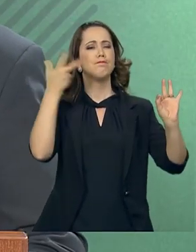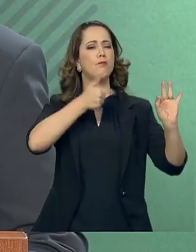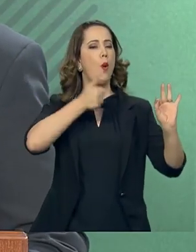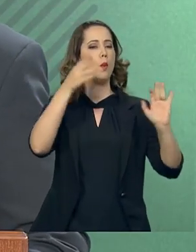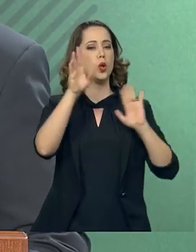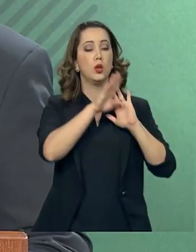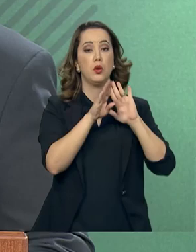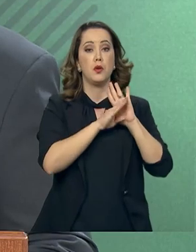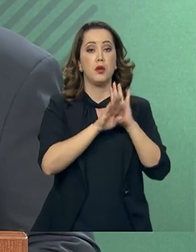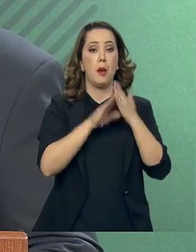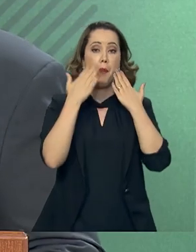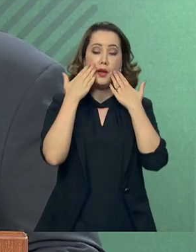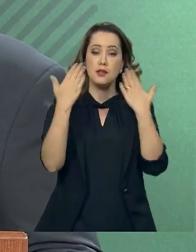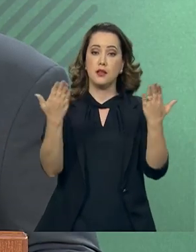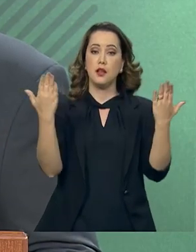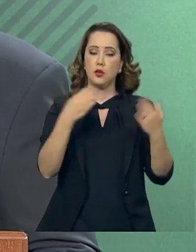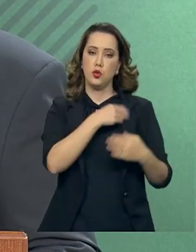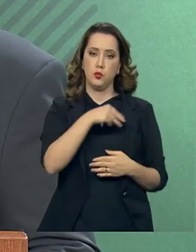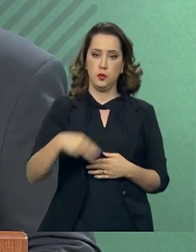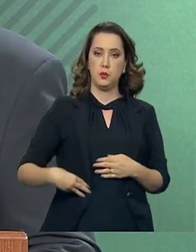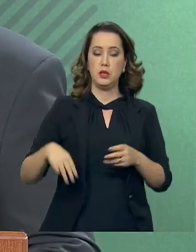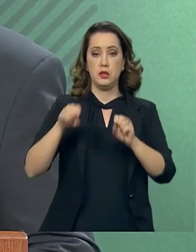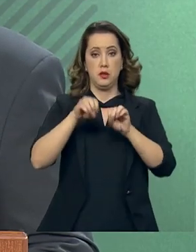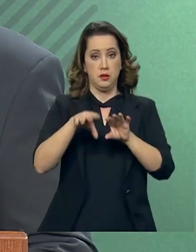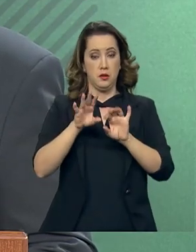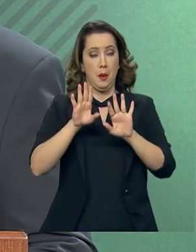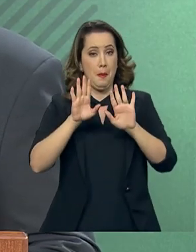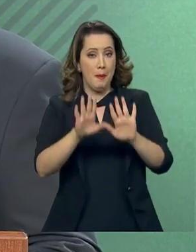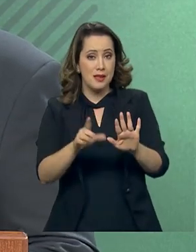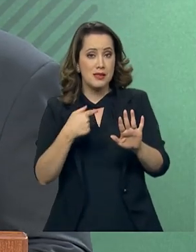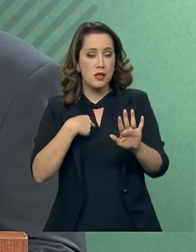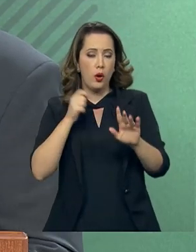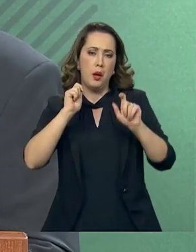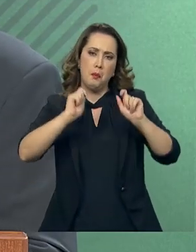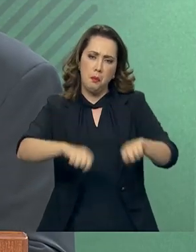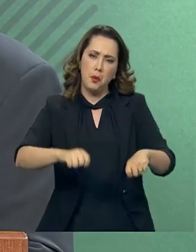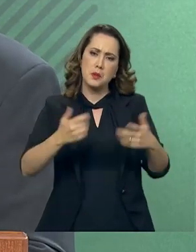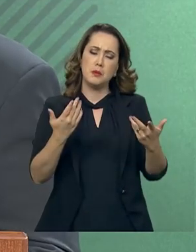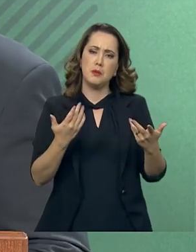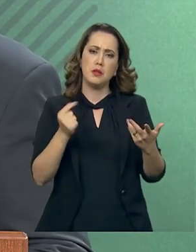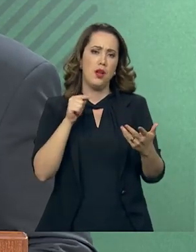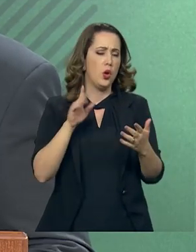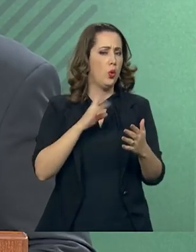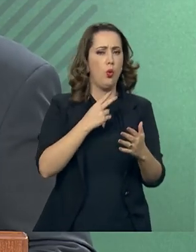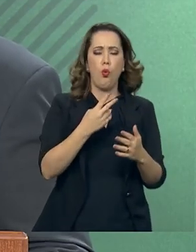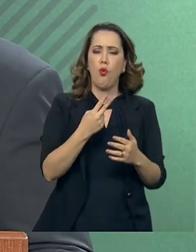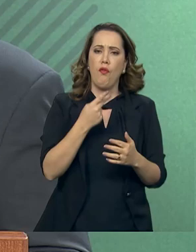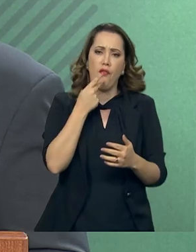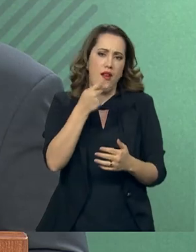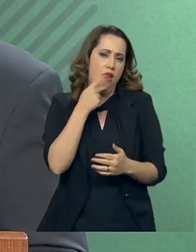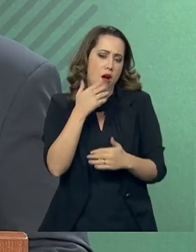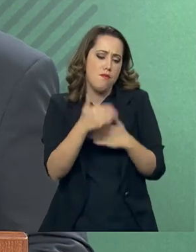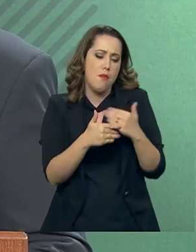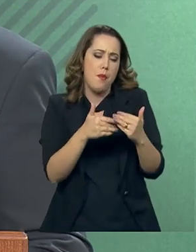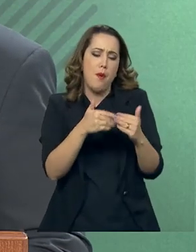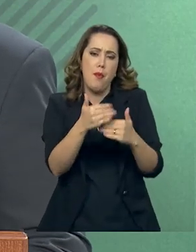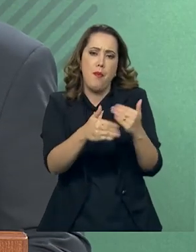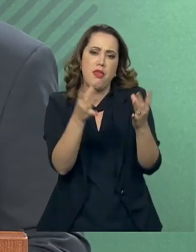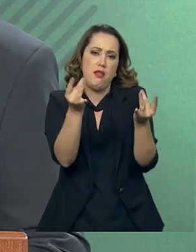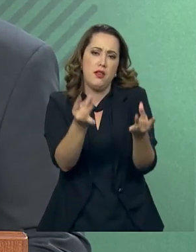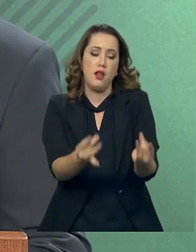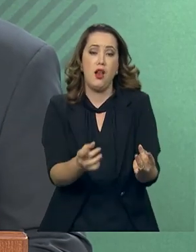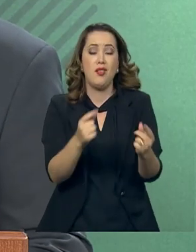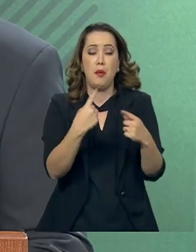pelo ministro abraão vento agora eu eu quero me permitir não avançar informações porque nos foi